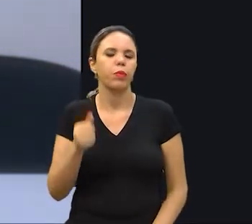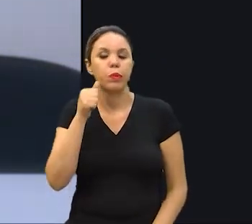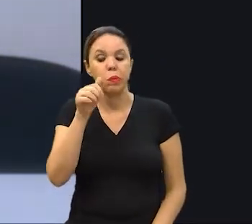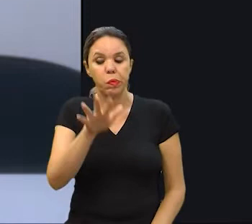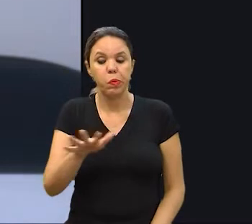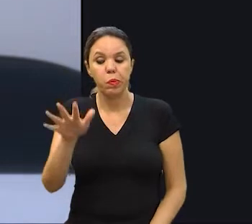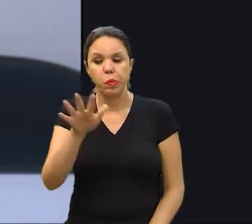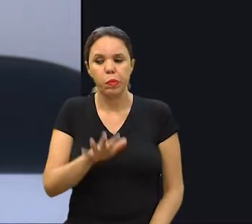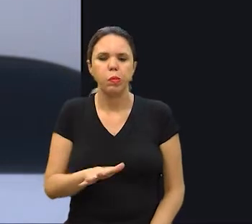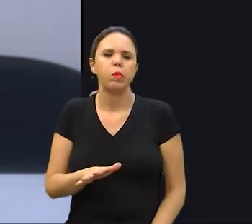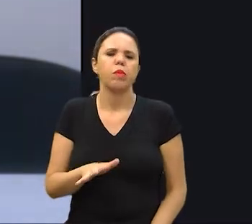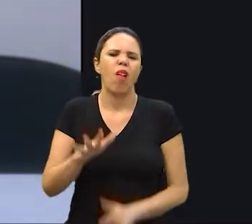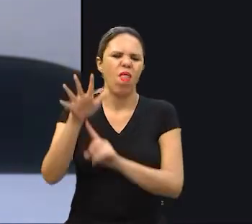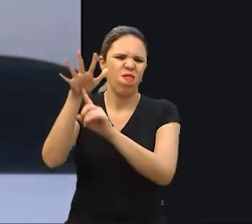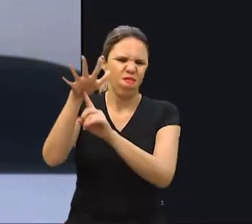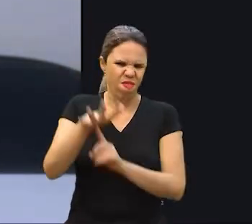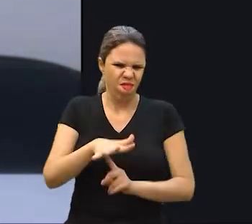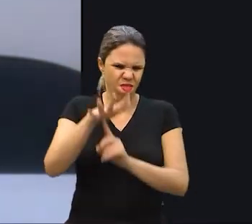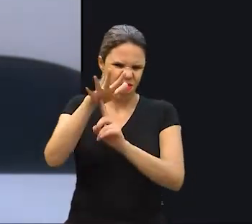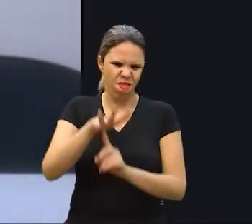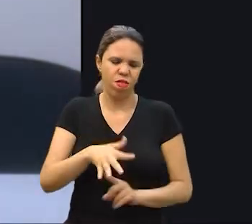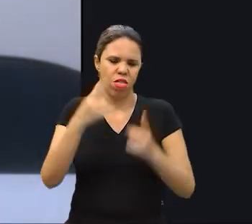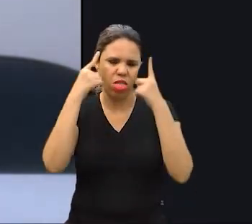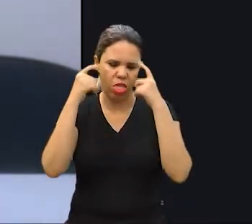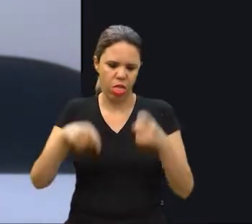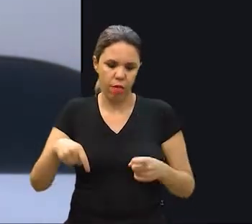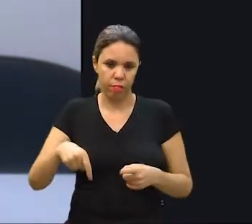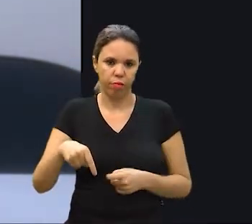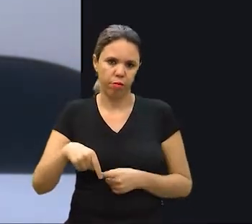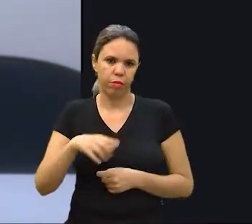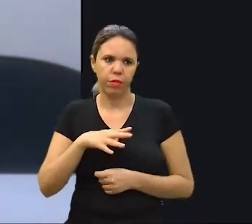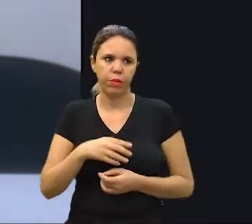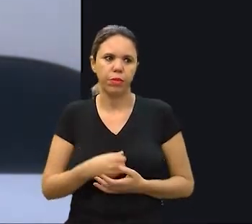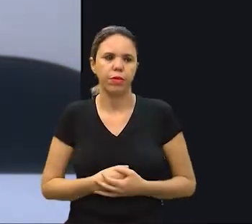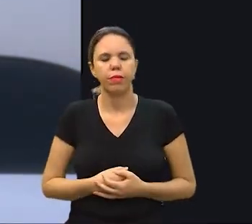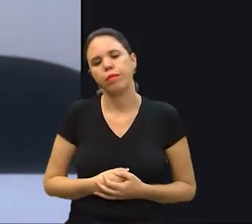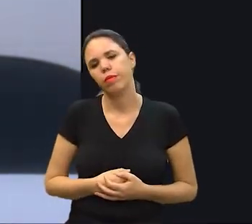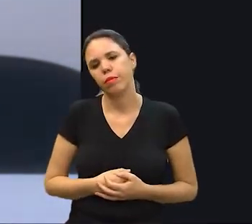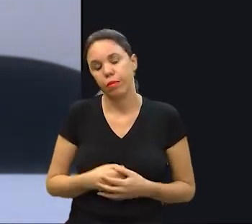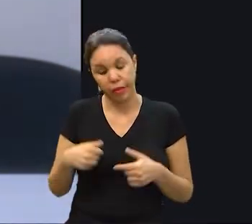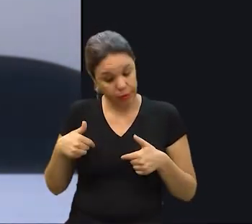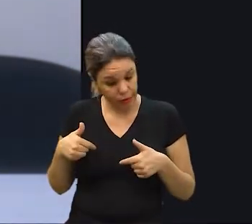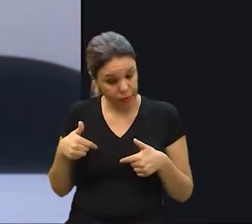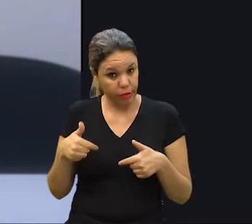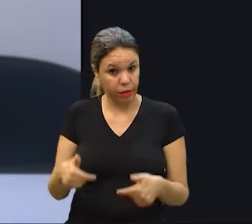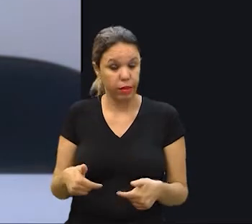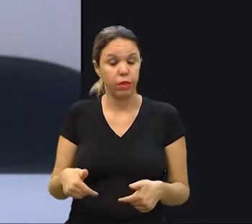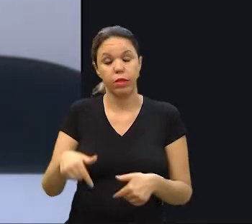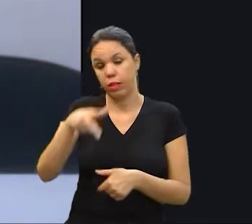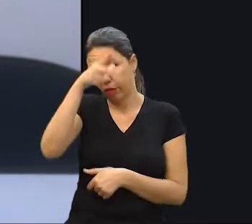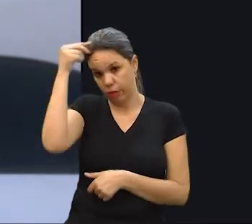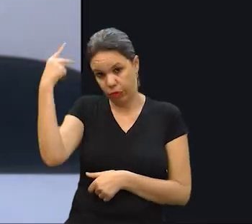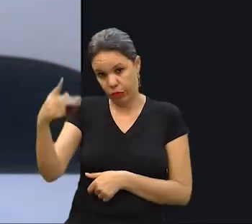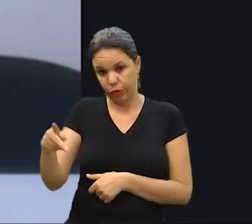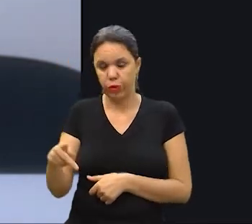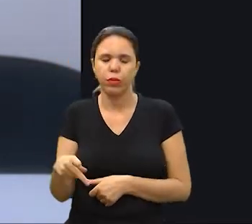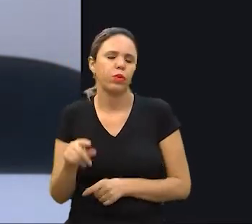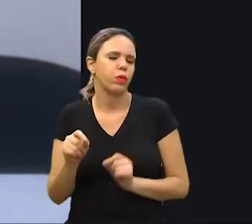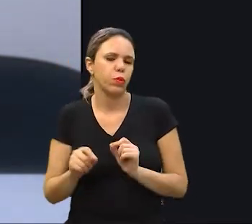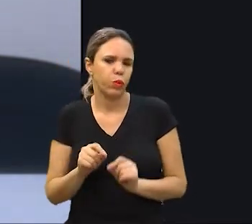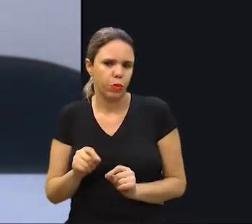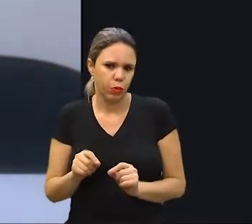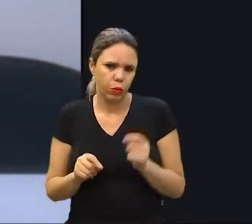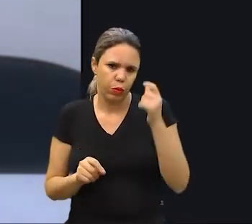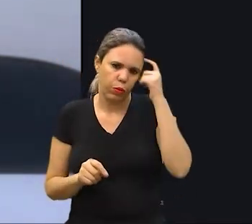das mulheres que são agredidas aqui no município. É uma iniciativa da prefeitura